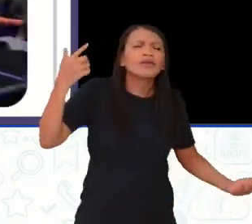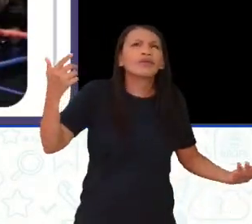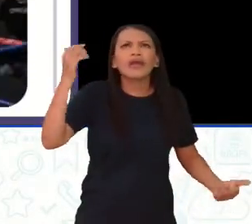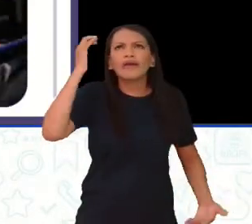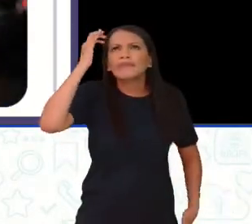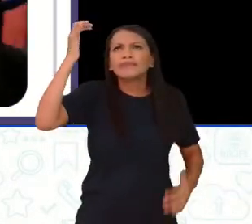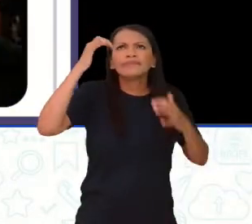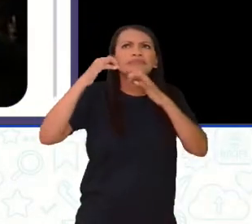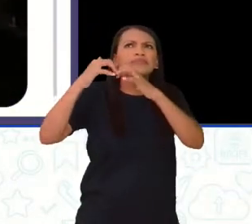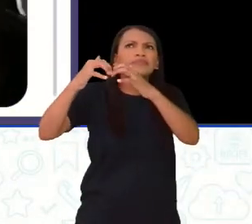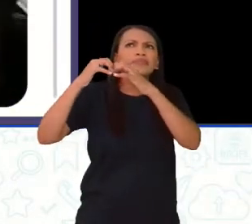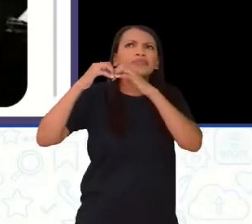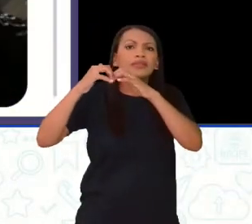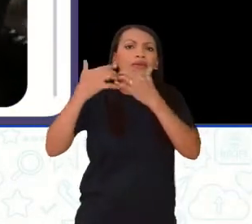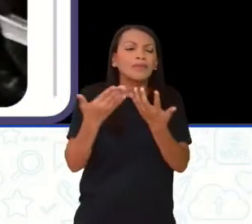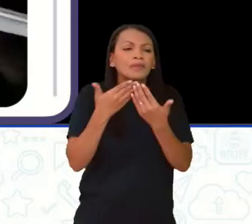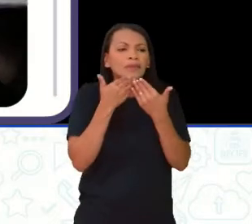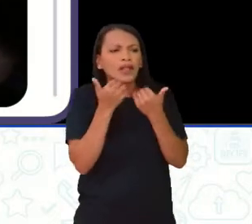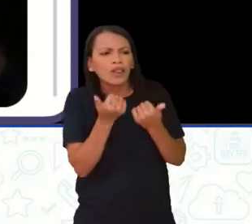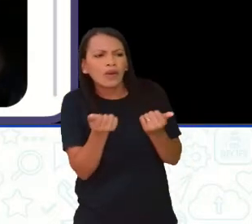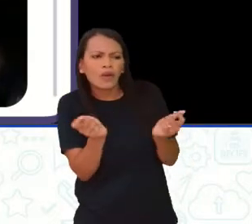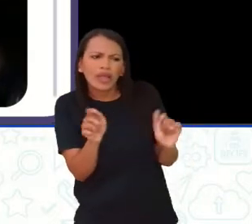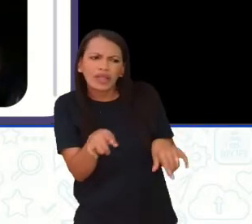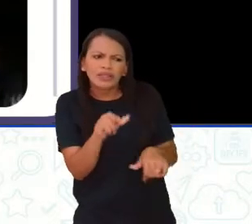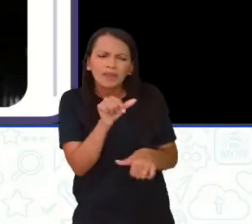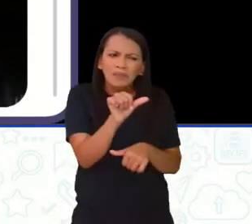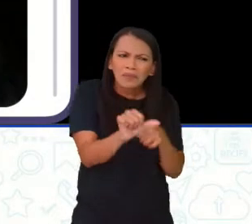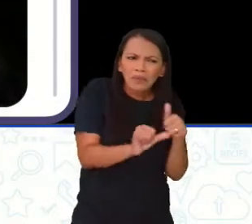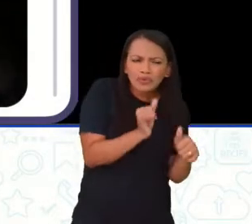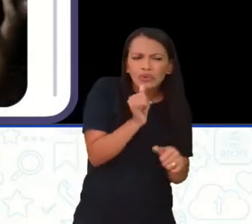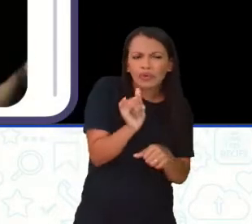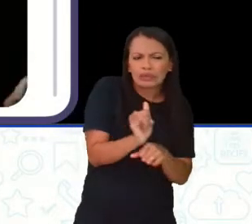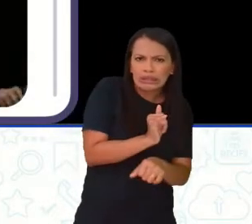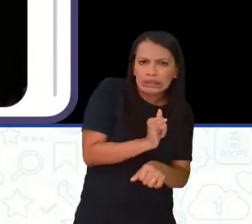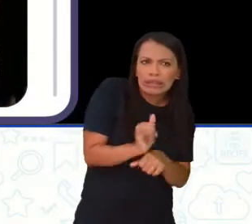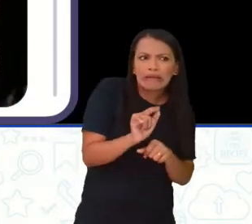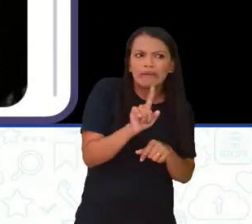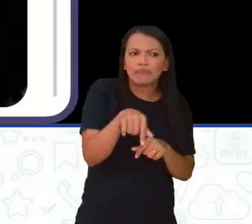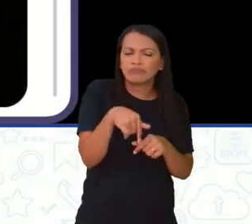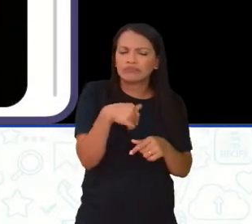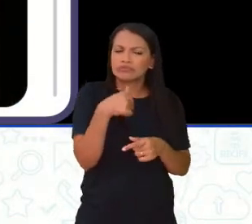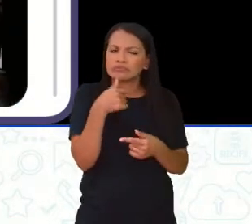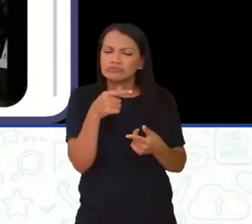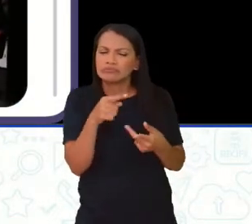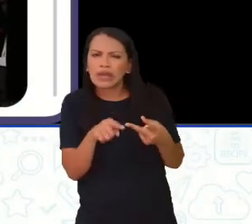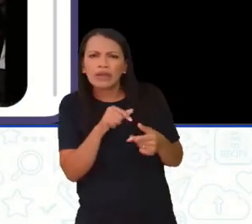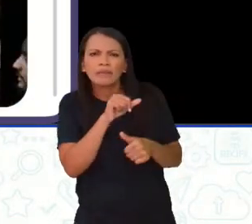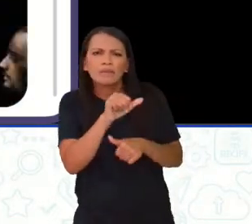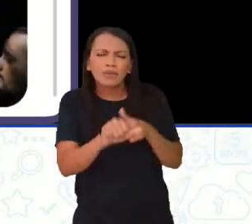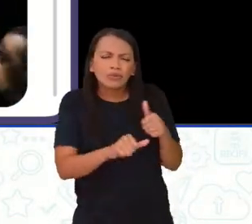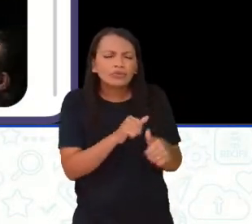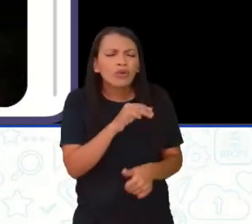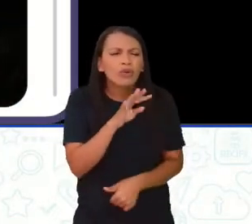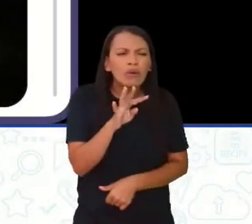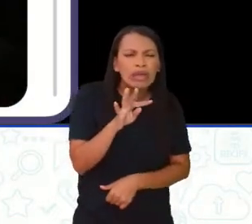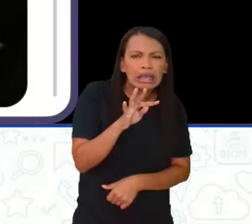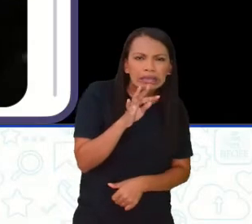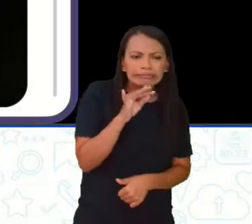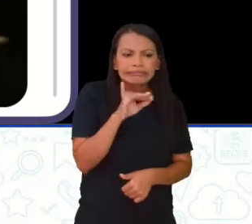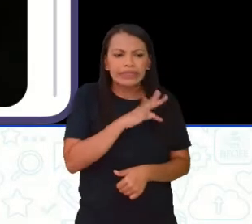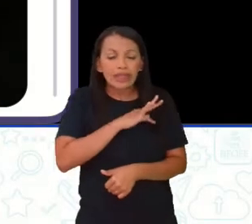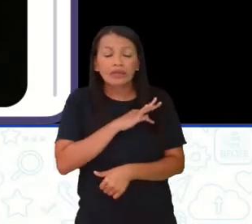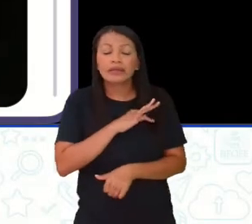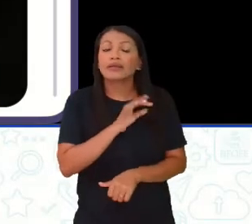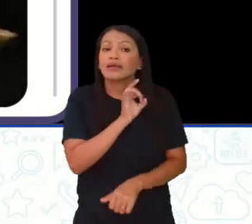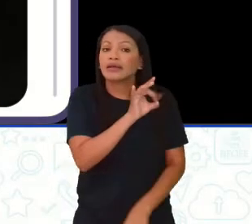aqui? Como é que eu posso melhorar isso aqui, né? Eita, ele mudou a tática. Eita, ele mudou a estratégia. Por que tá lutando comigo, né? Sim. Porque